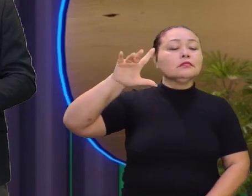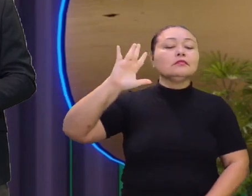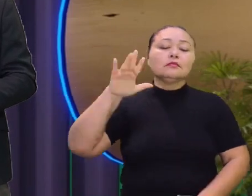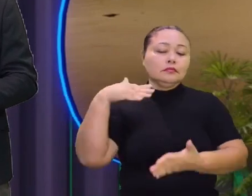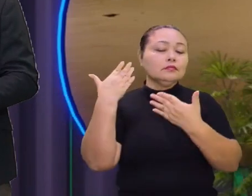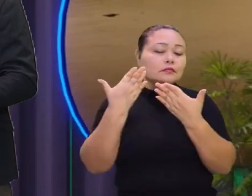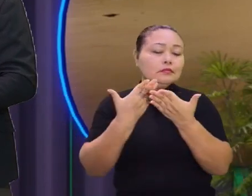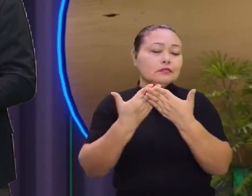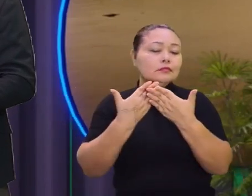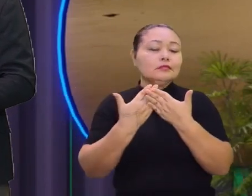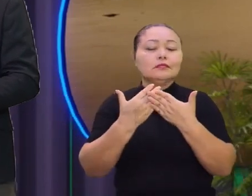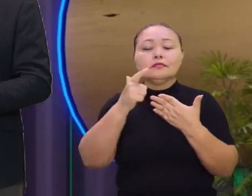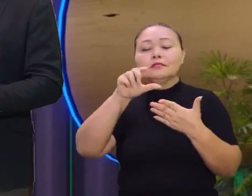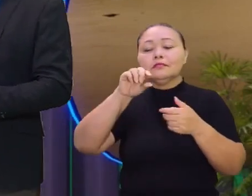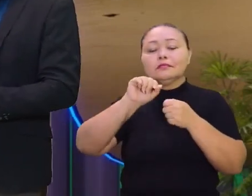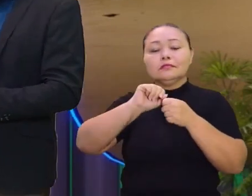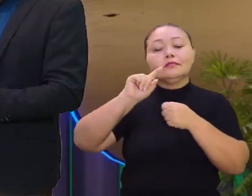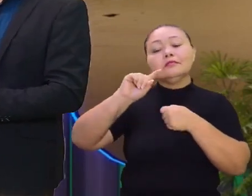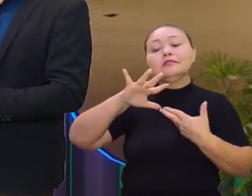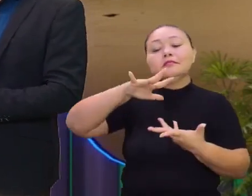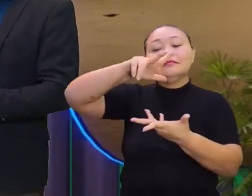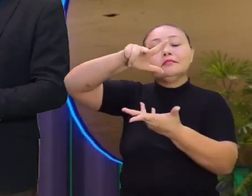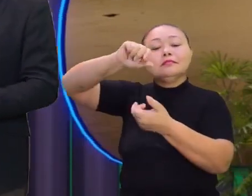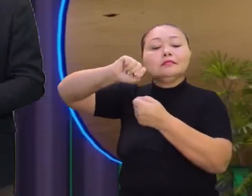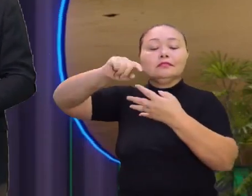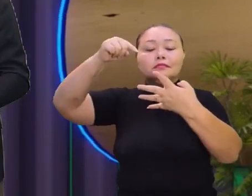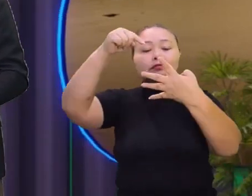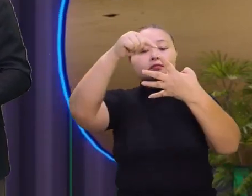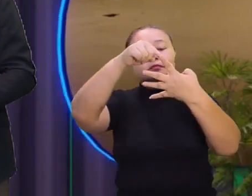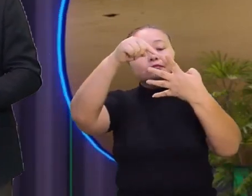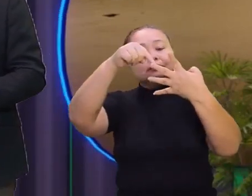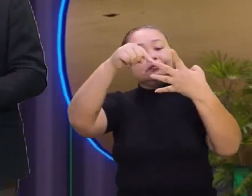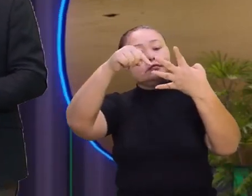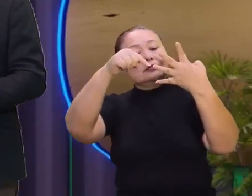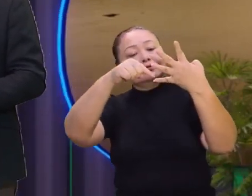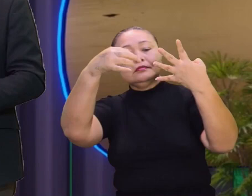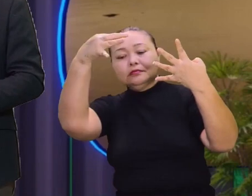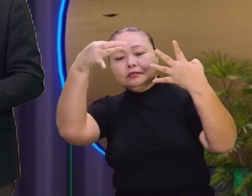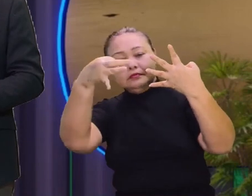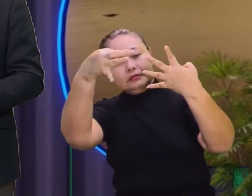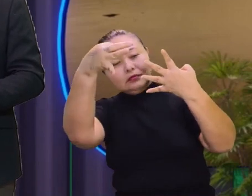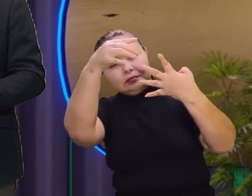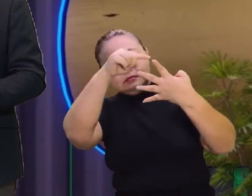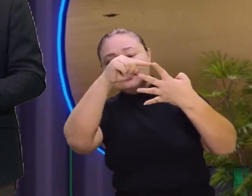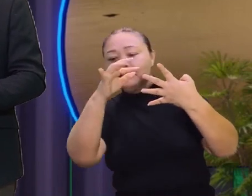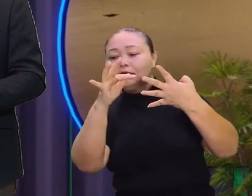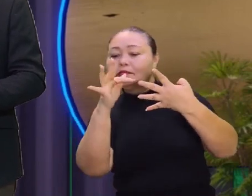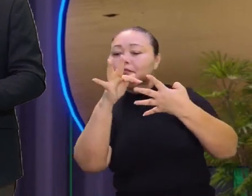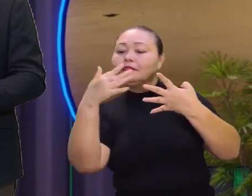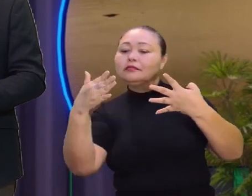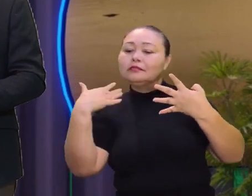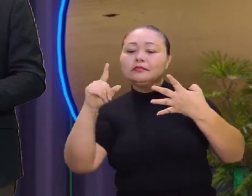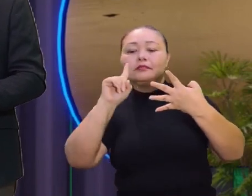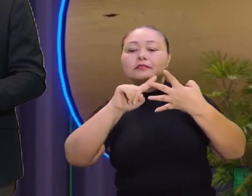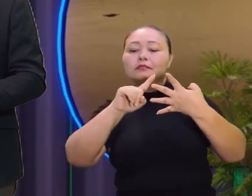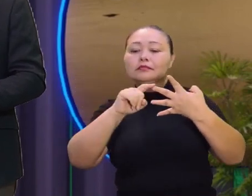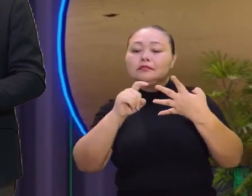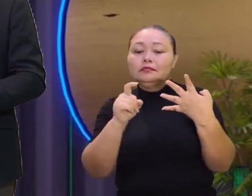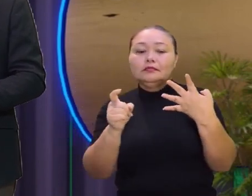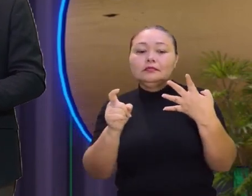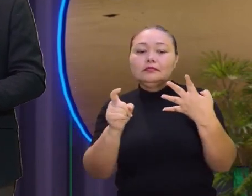já estudou em climas do mundo, onde tem 4 estações bem definidas: